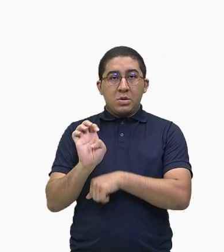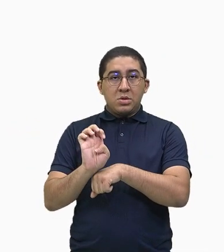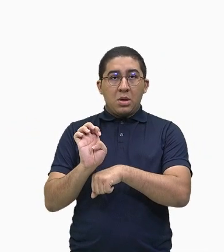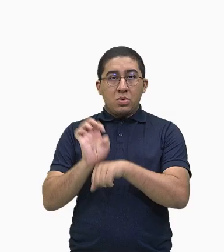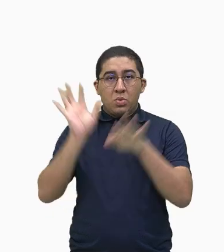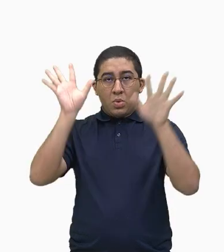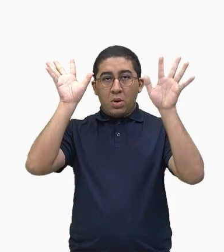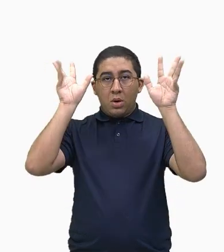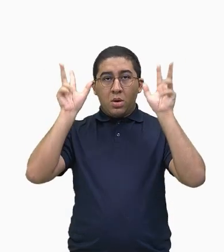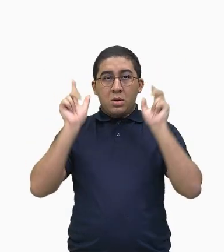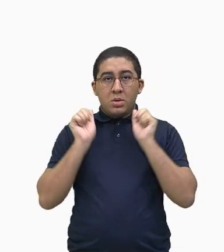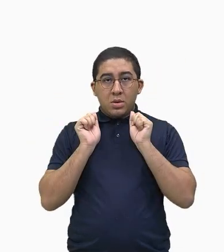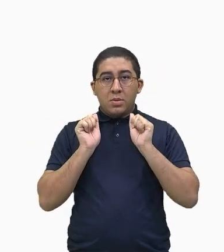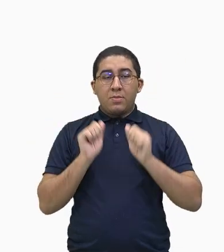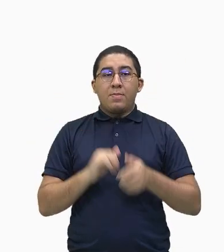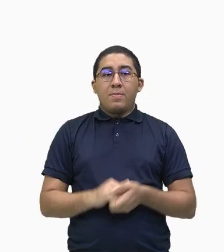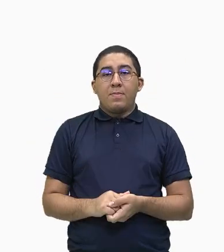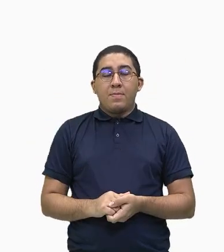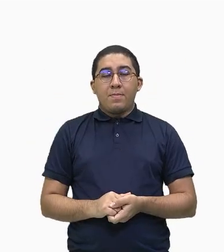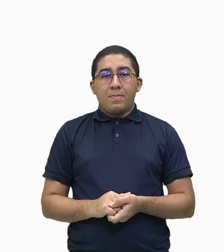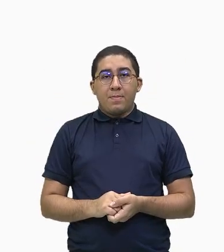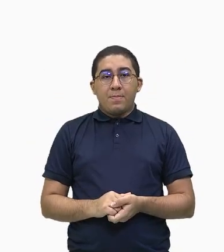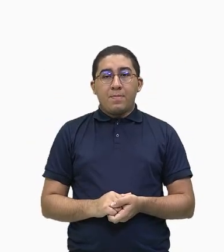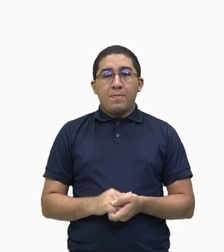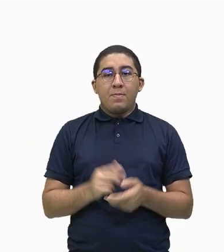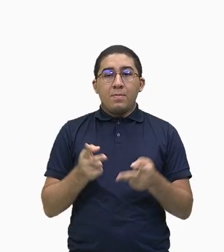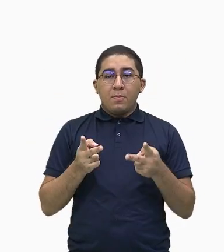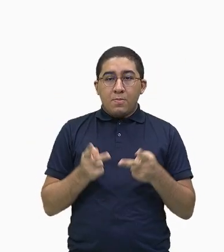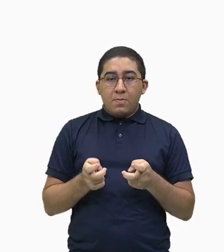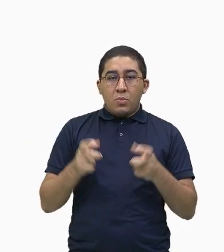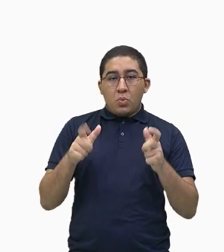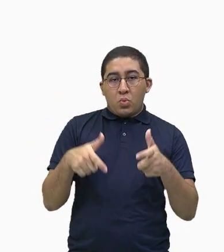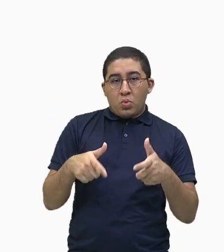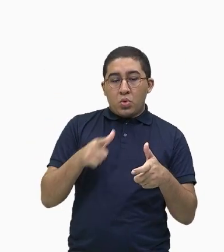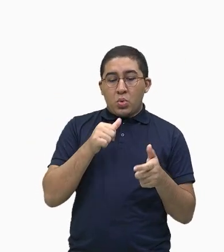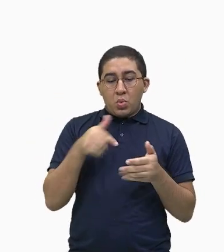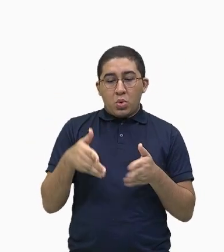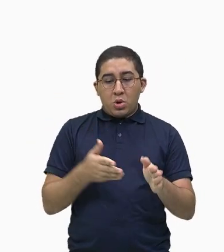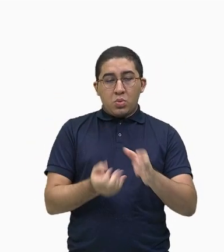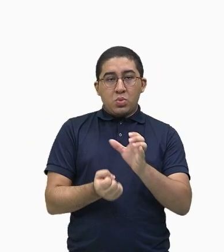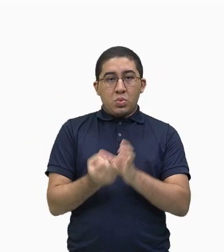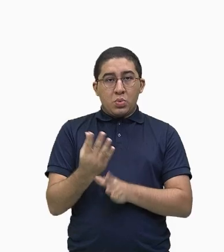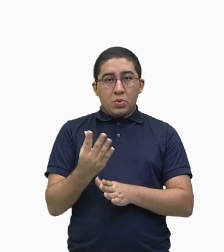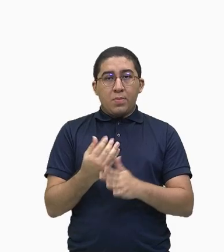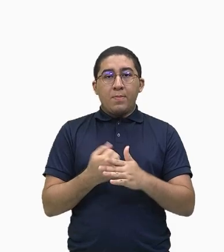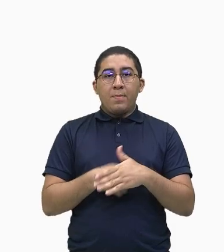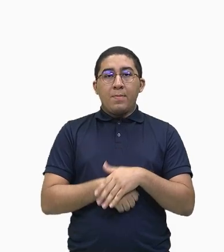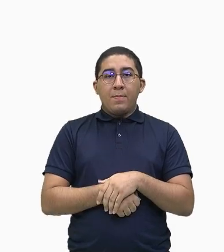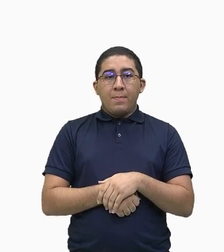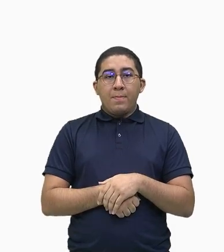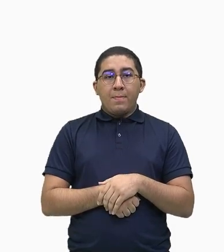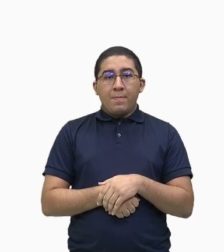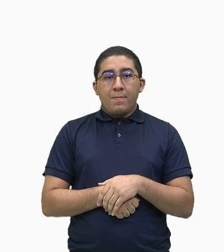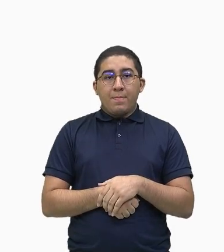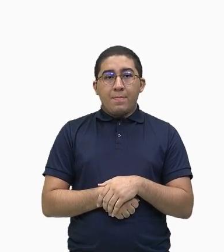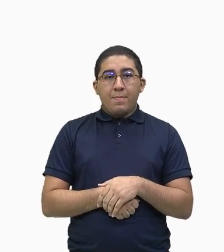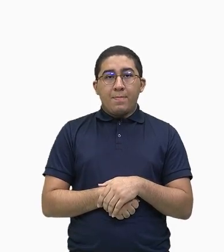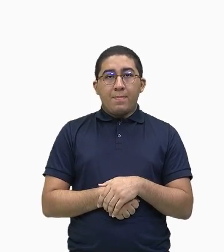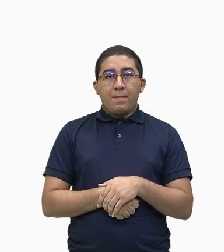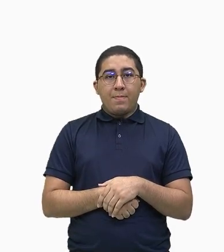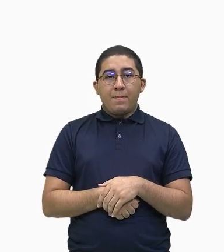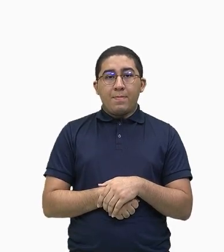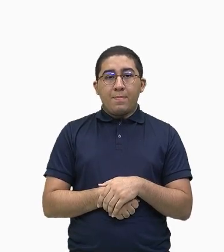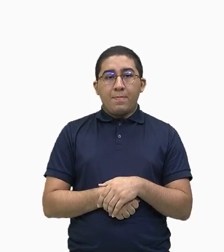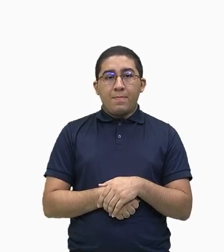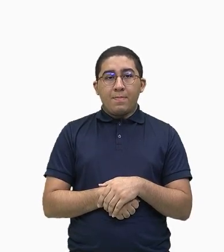Acre. Verifique aí a nascente desse rio. Dando continuidade, muitas